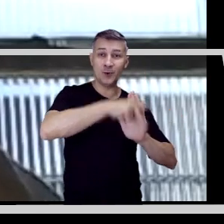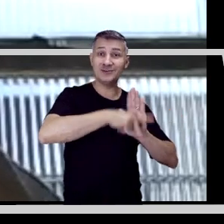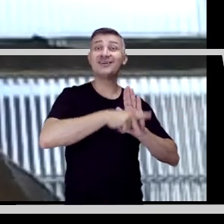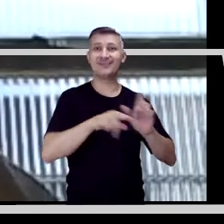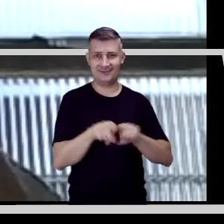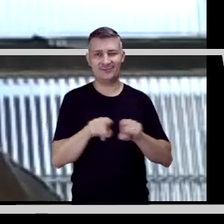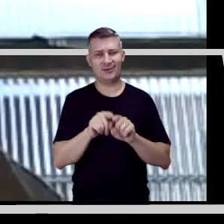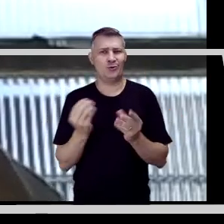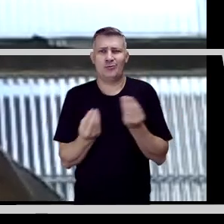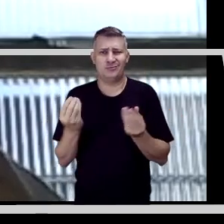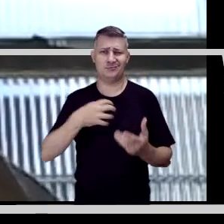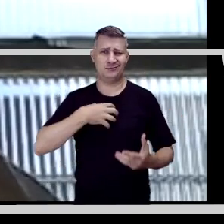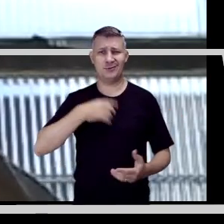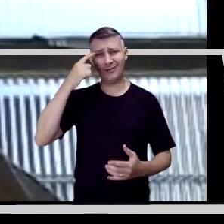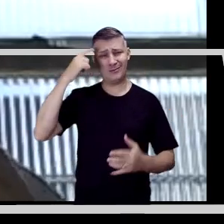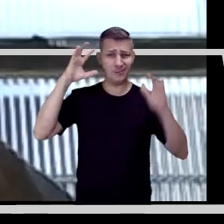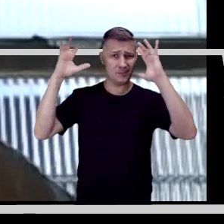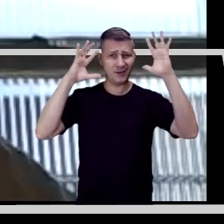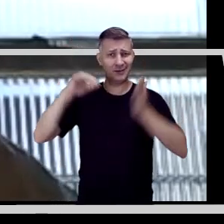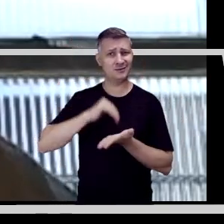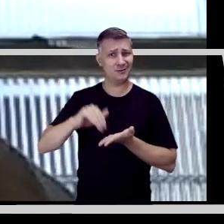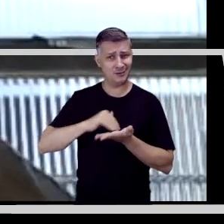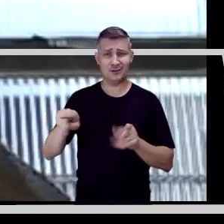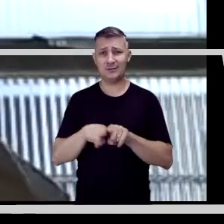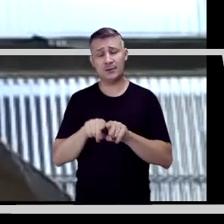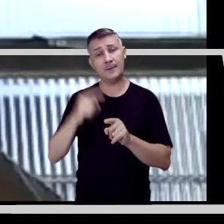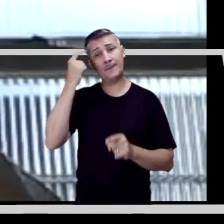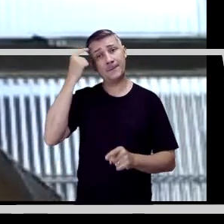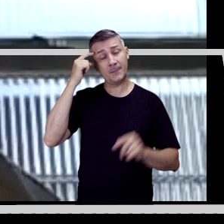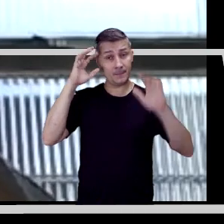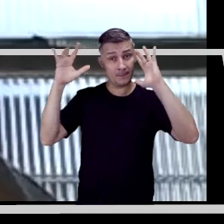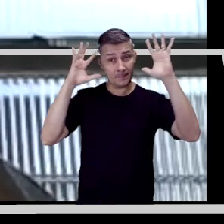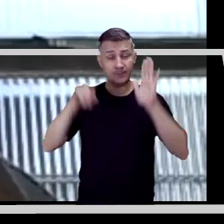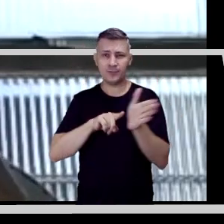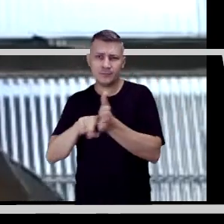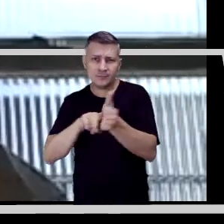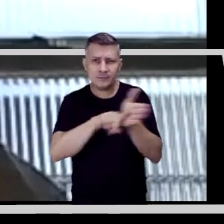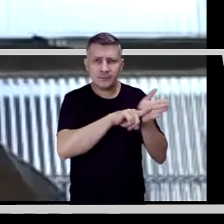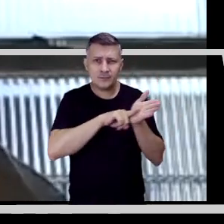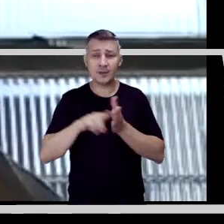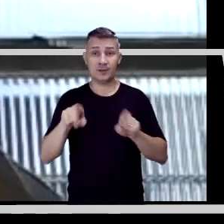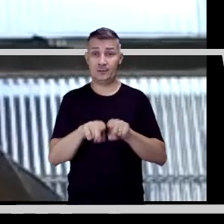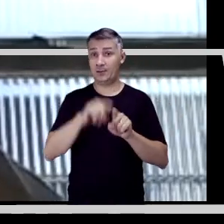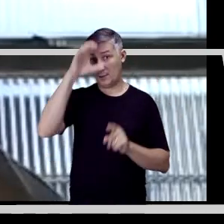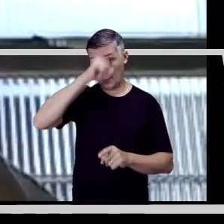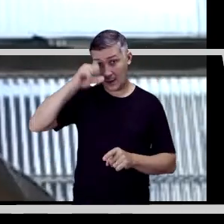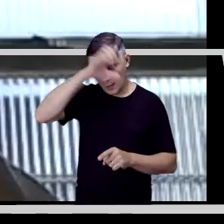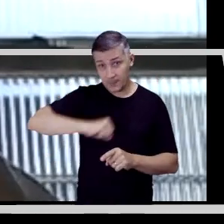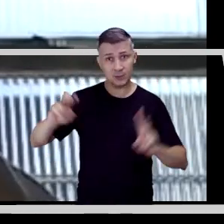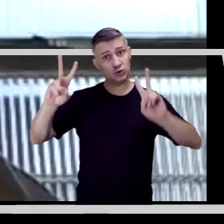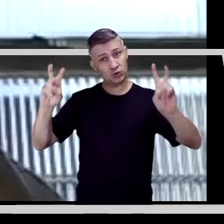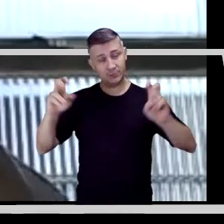de projeto e de que forma a gente pensa isso aqui do escritório e, de certa forma, investiga e também